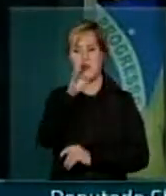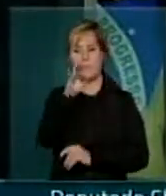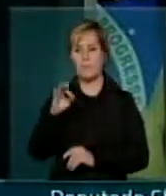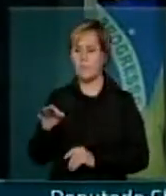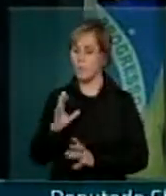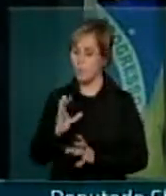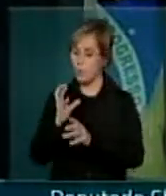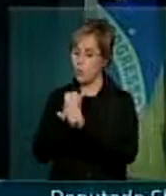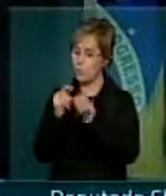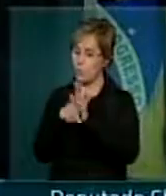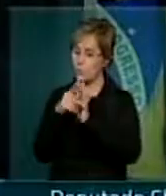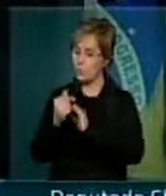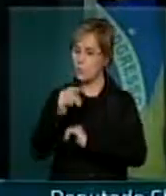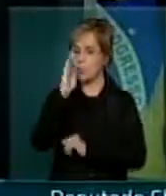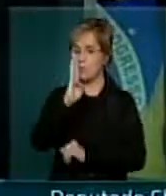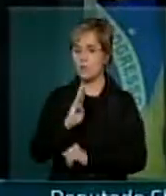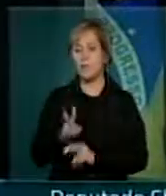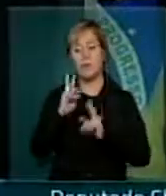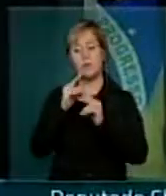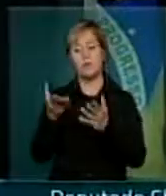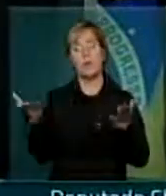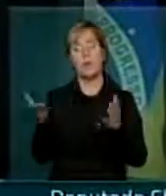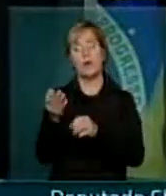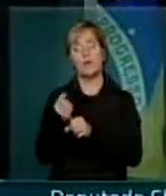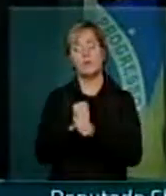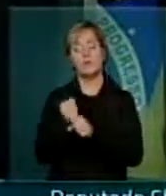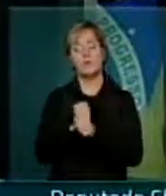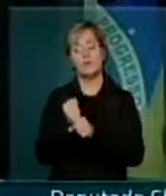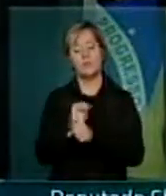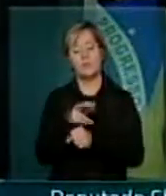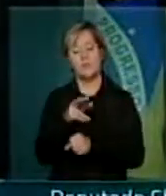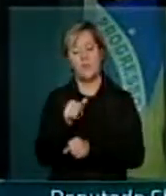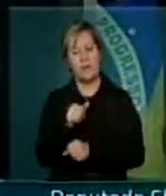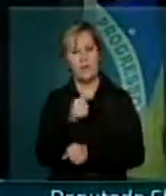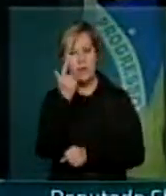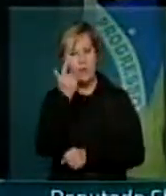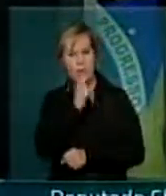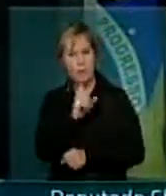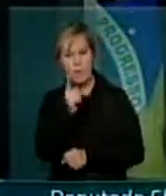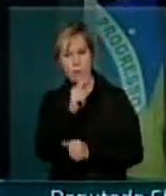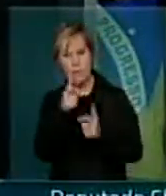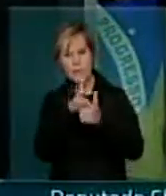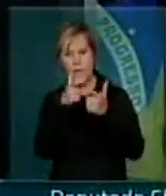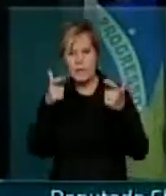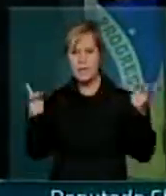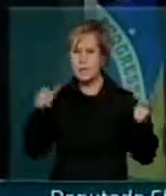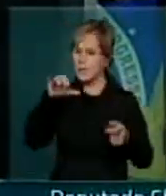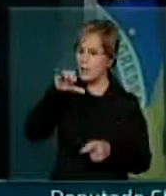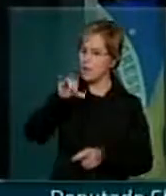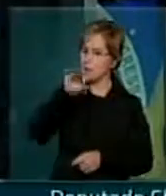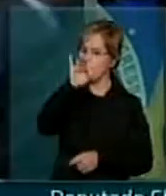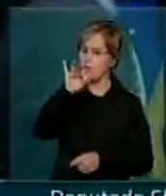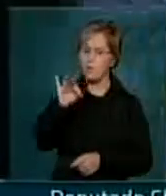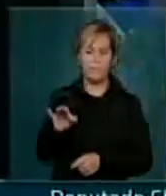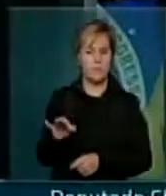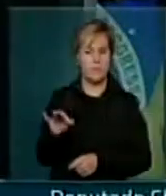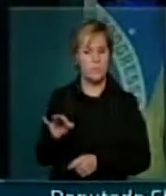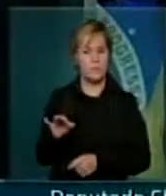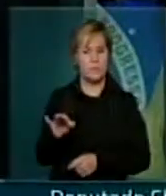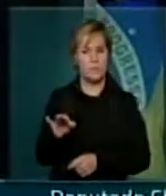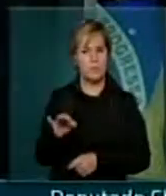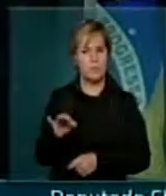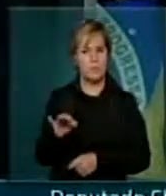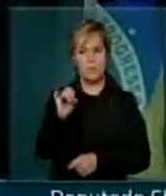do orçamento, como vai acontecer este ano. Será que não dá para ampliar os 9%, os